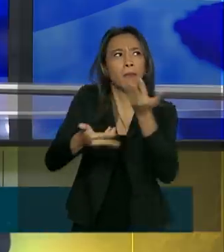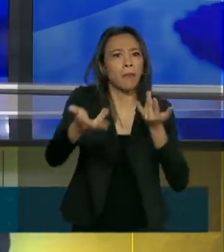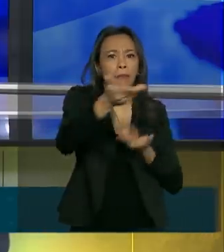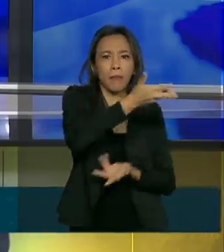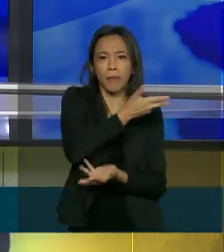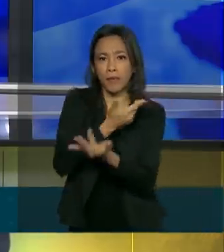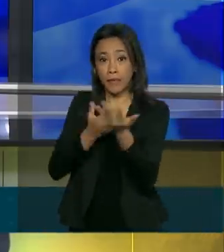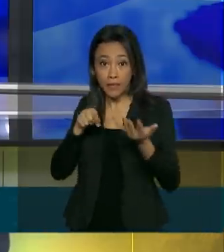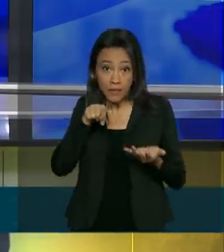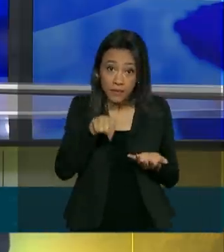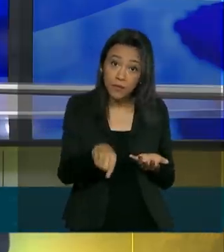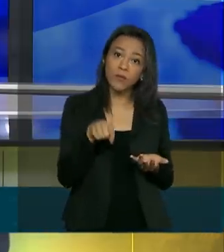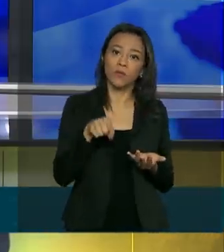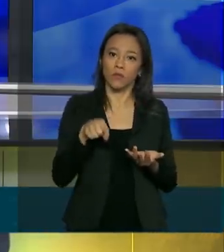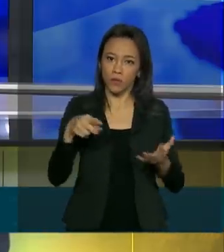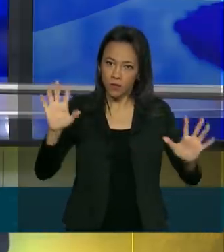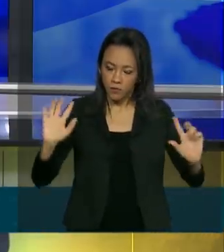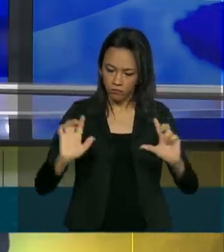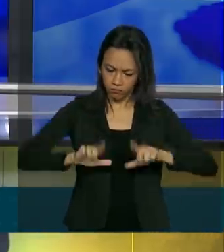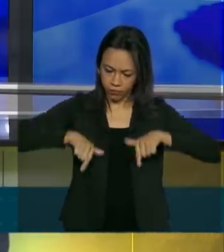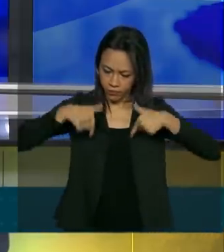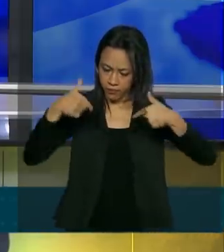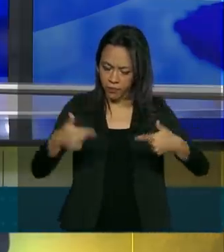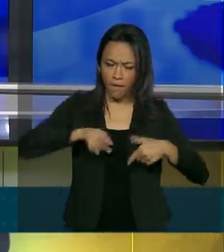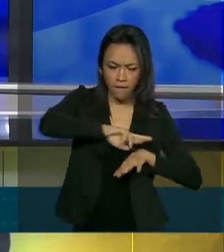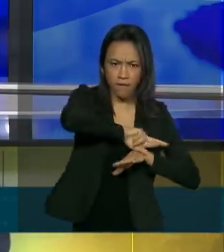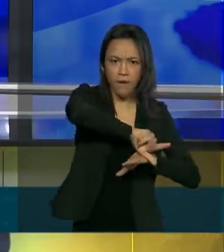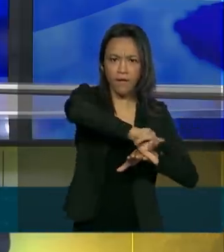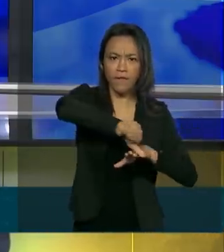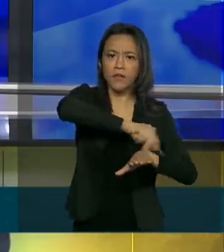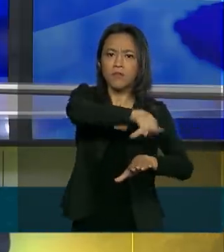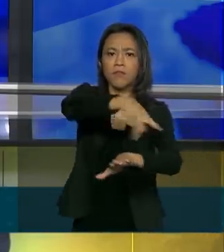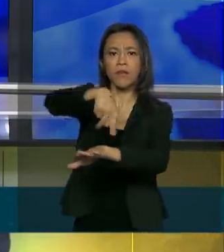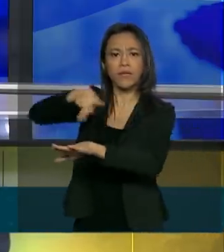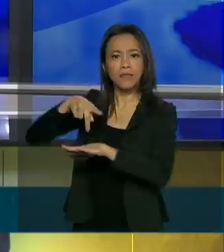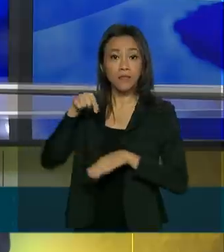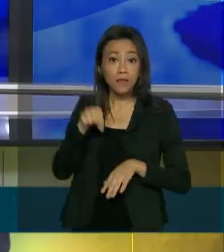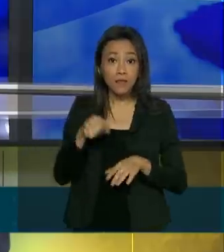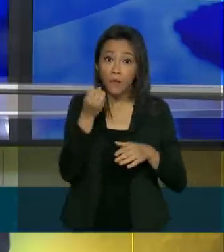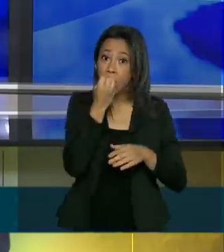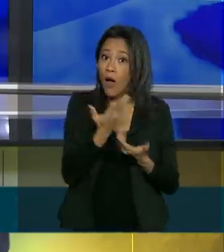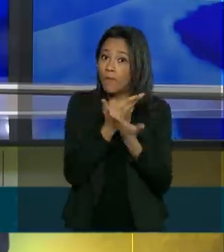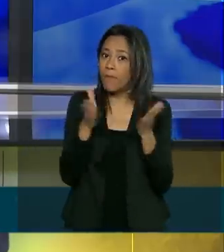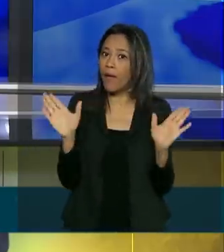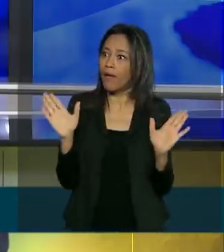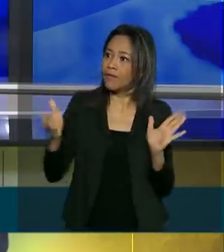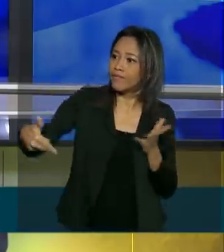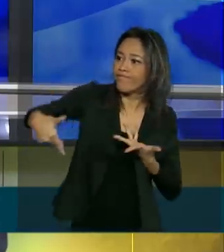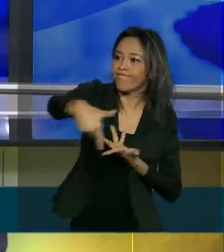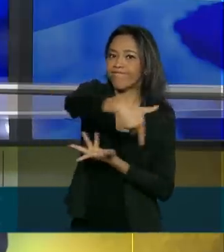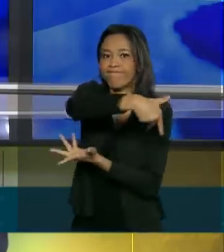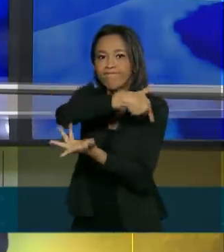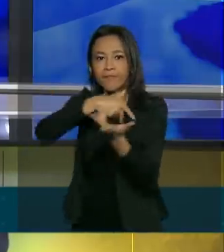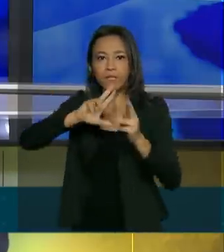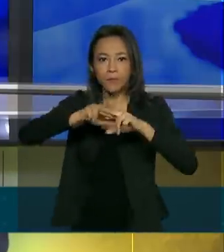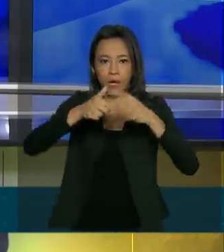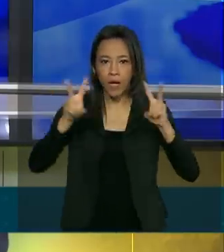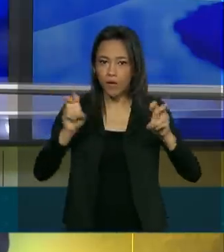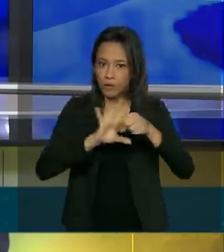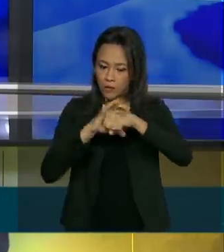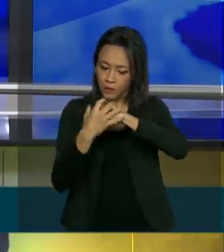possibilidade desse trabalho conjunto desses diversos países é uma perspectiva aberta com essa situação agora do vírus,